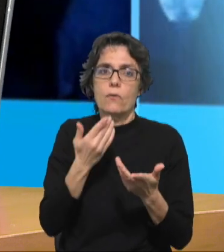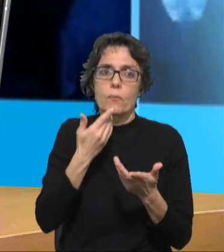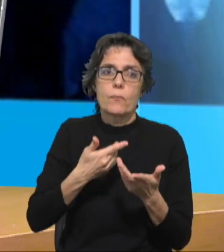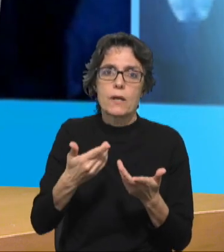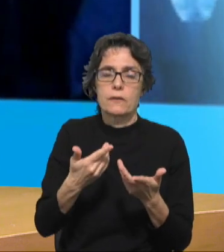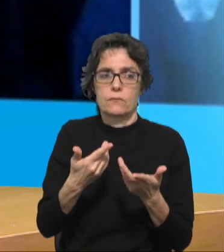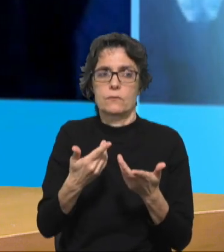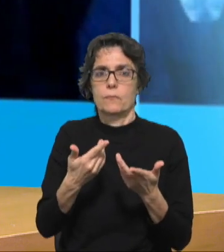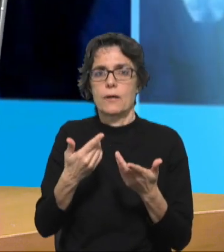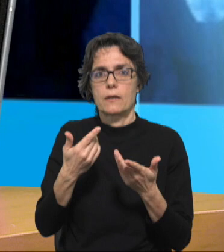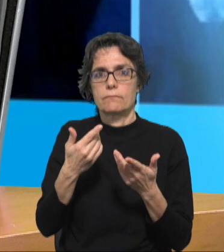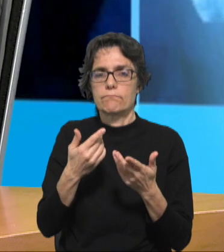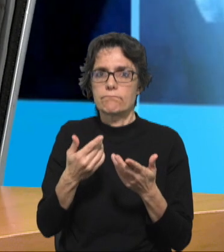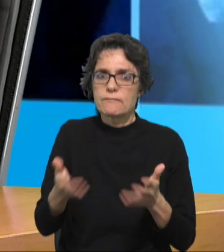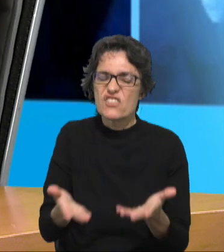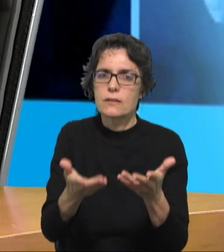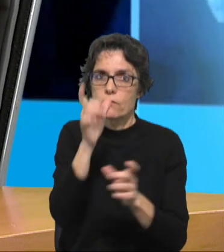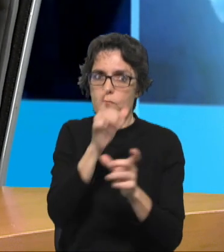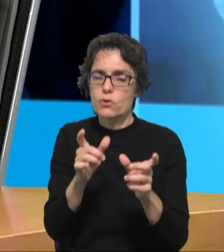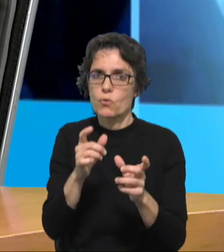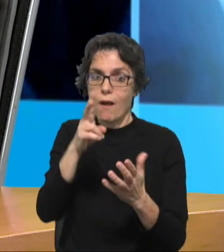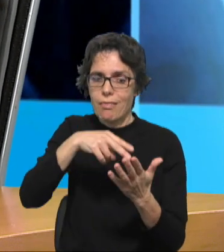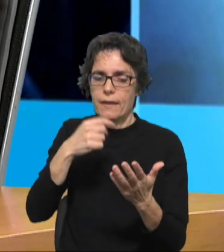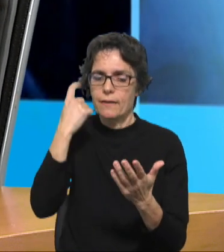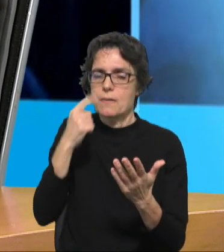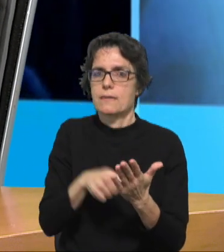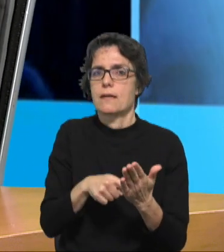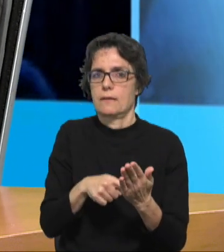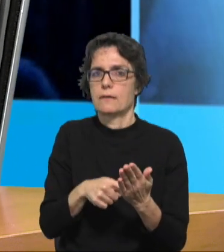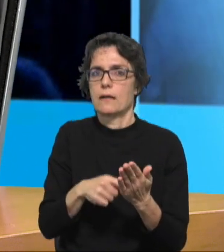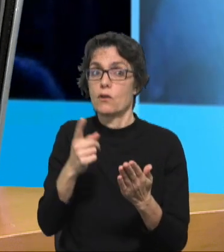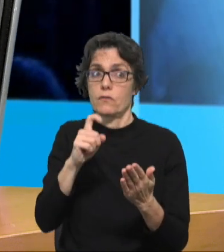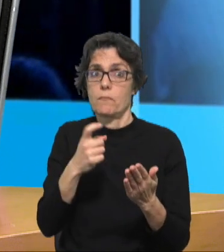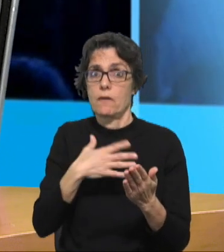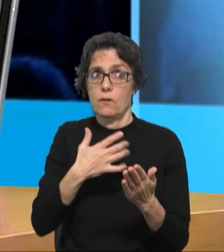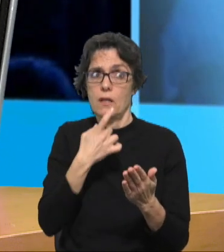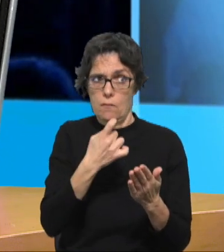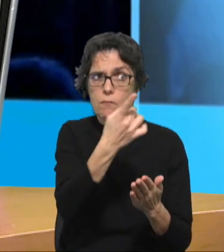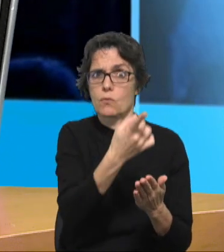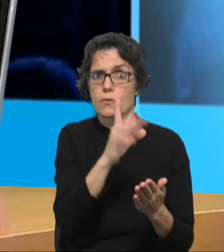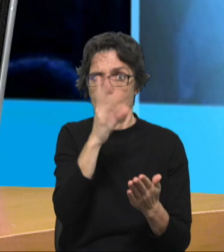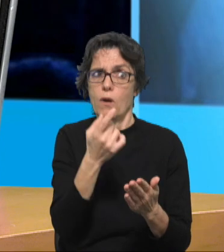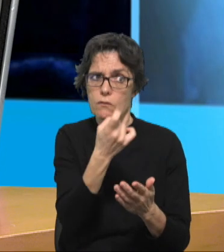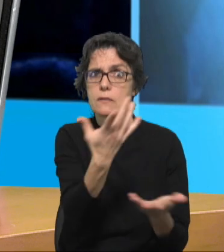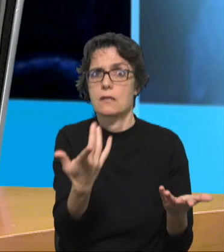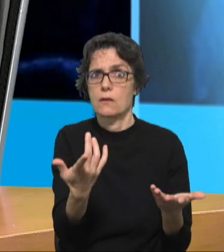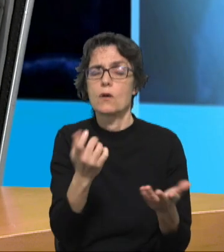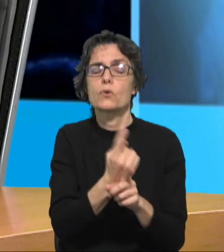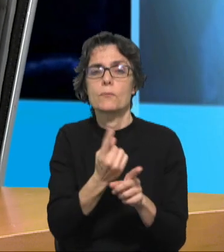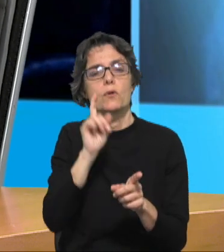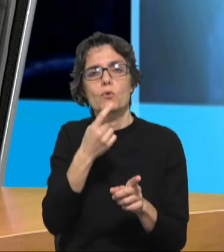a pensar e também questionamos as entidades quando é necessário questionar. Obviamente para tentar sempre procurar a verdade,